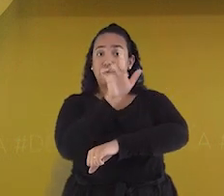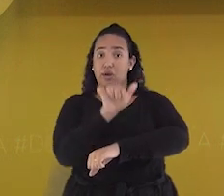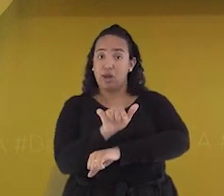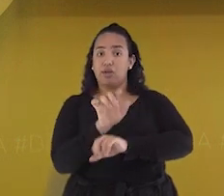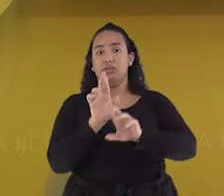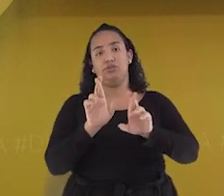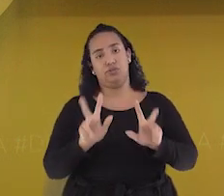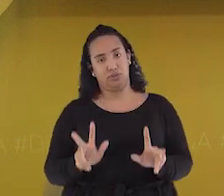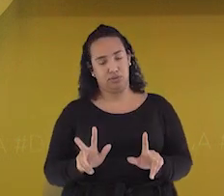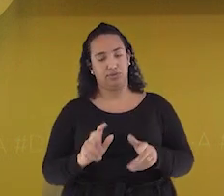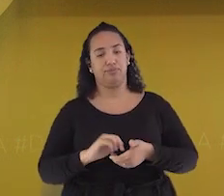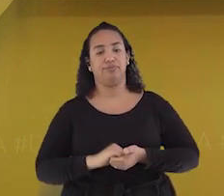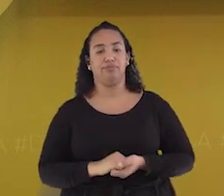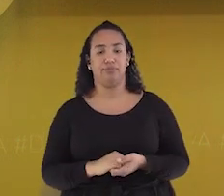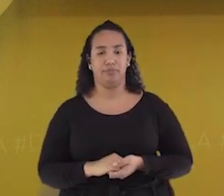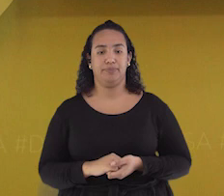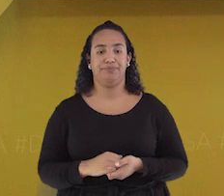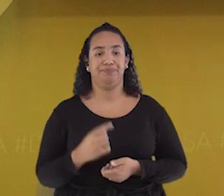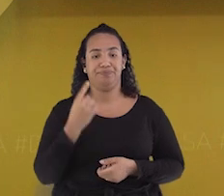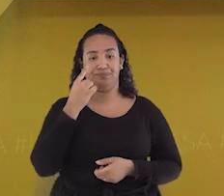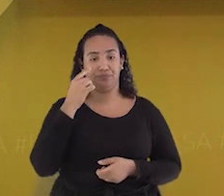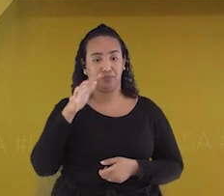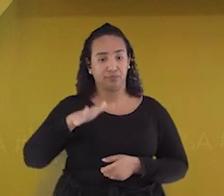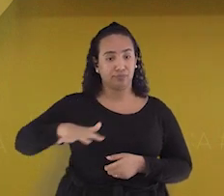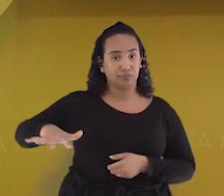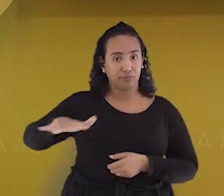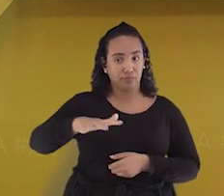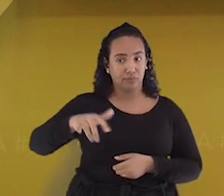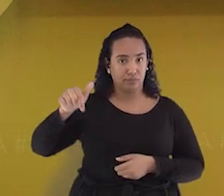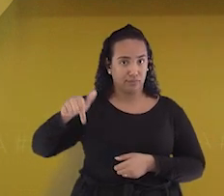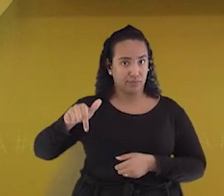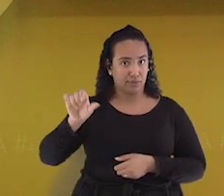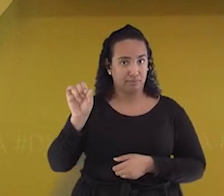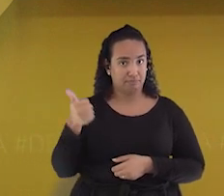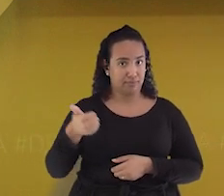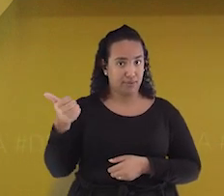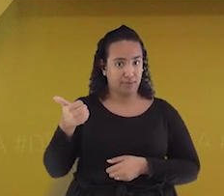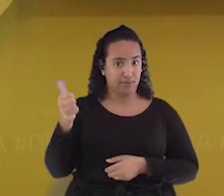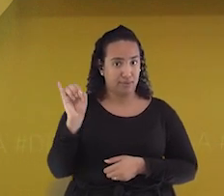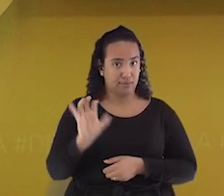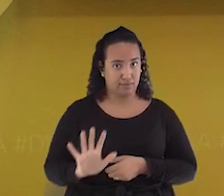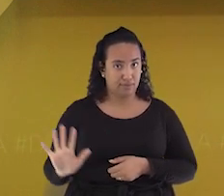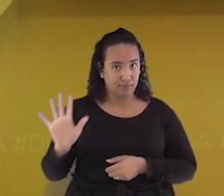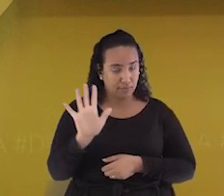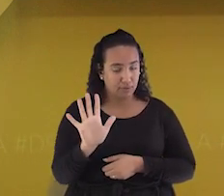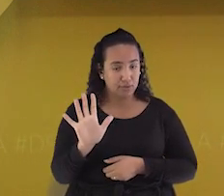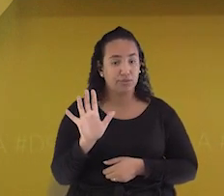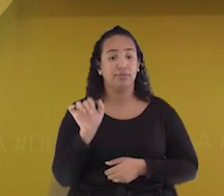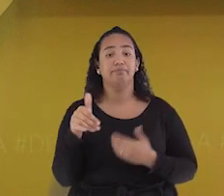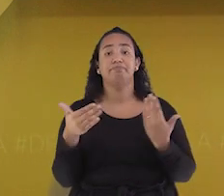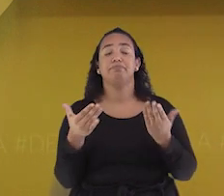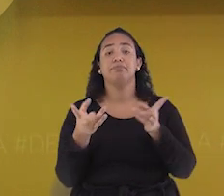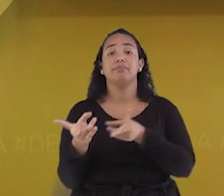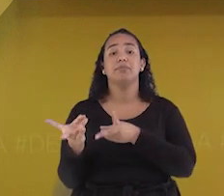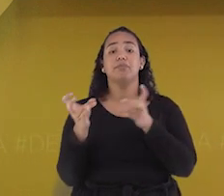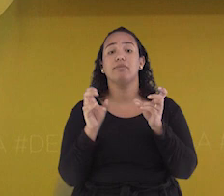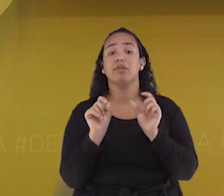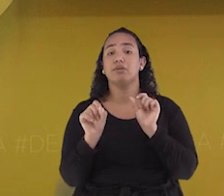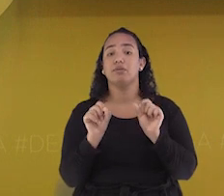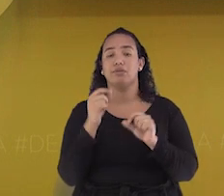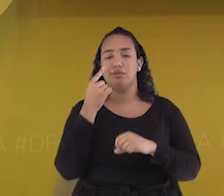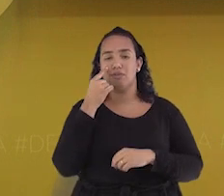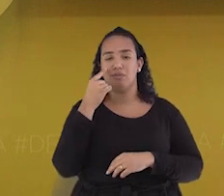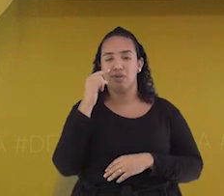de relevo diferente. Nessa área A, esse primeiro desenho, nós percebemos que